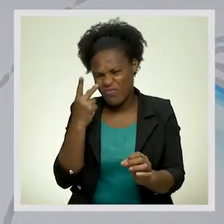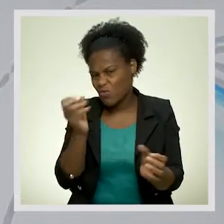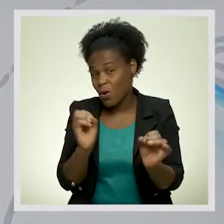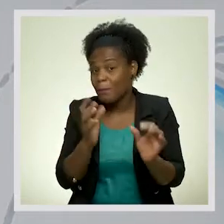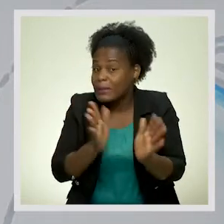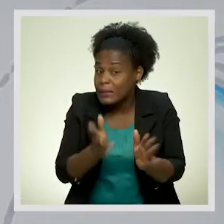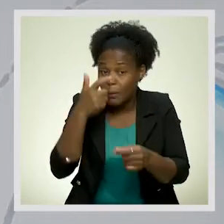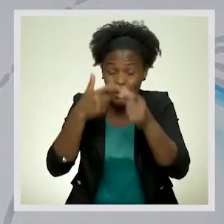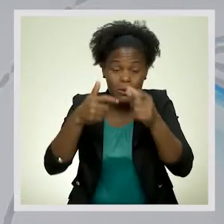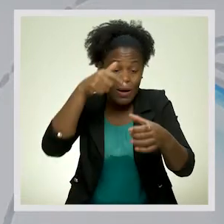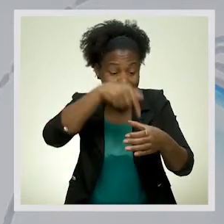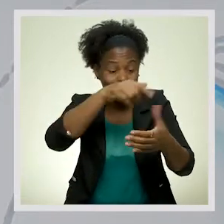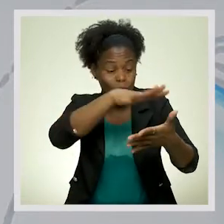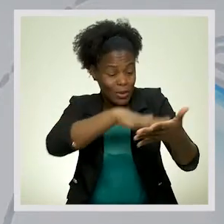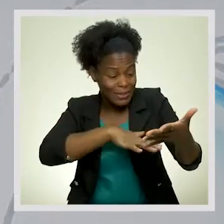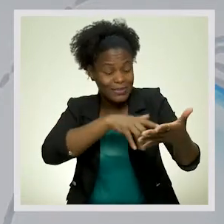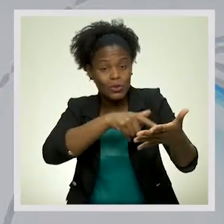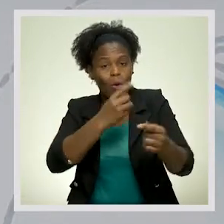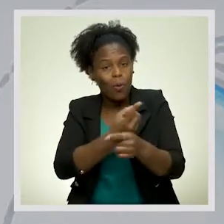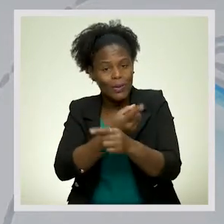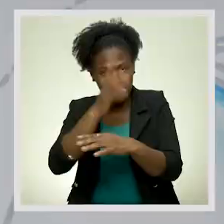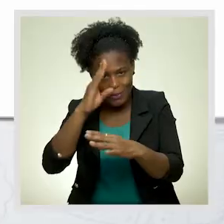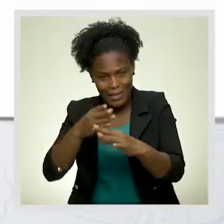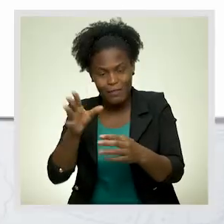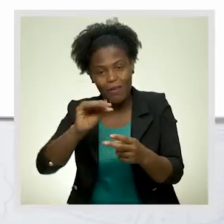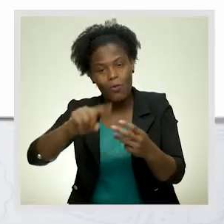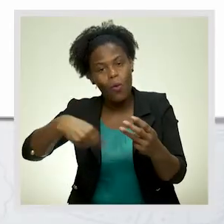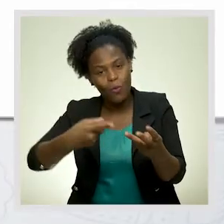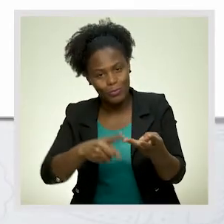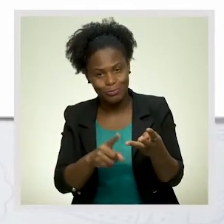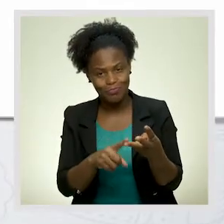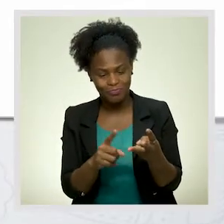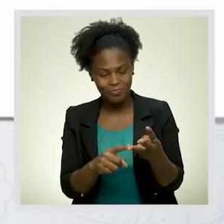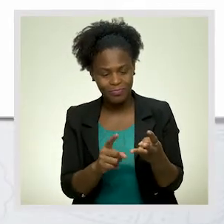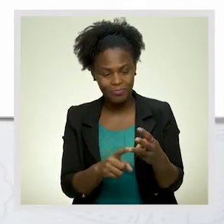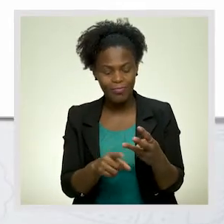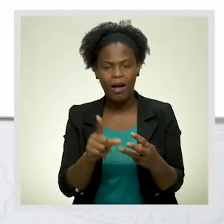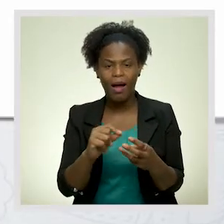facto aconteçam. Vamos ver mais um elemento? Ação.